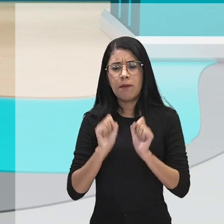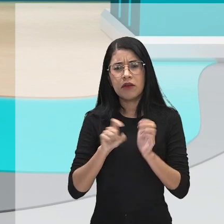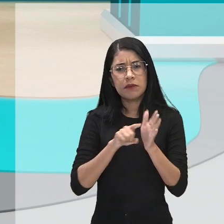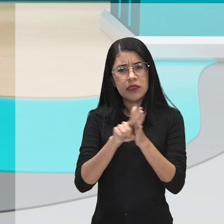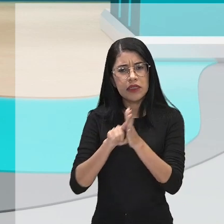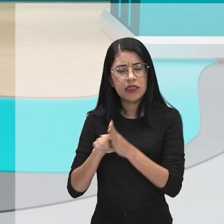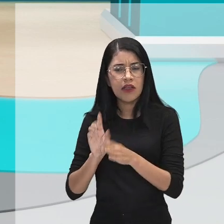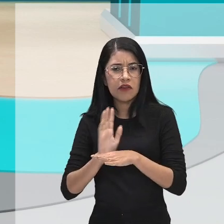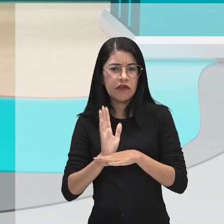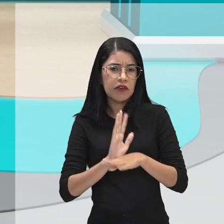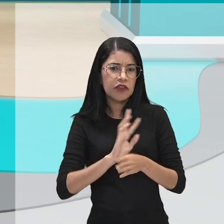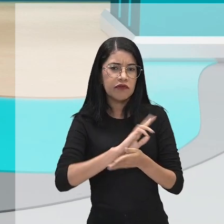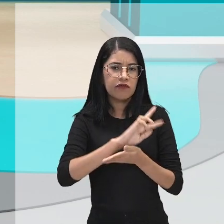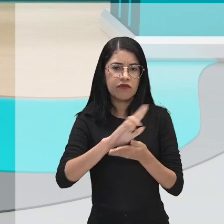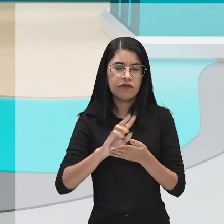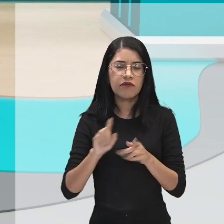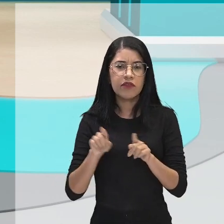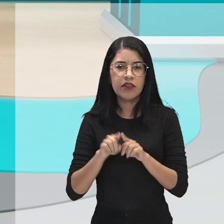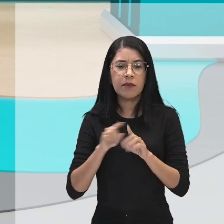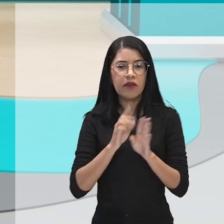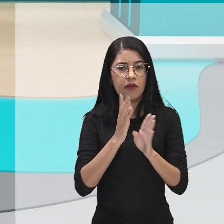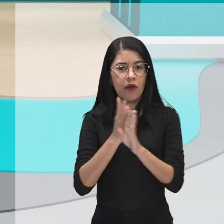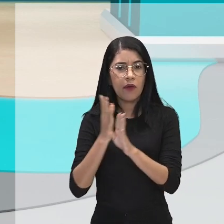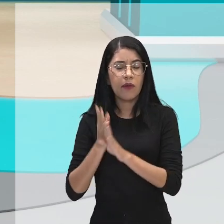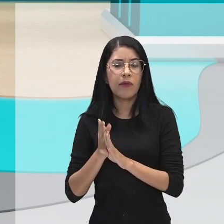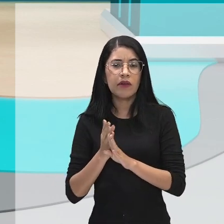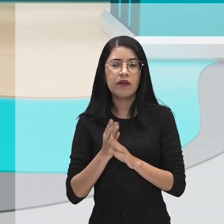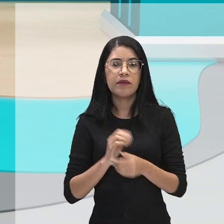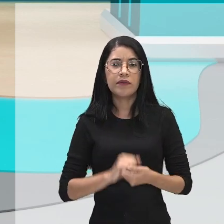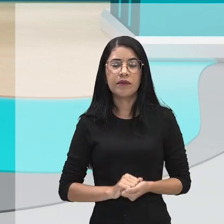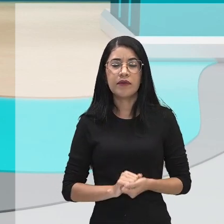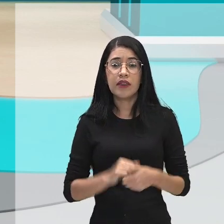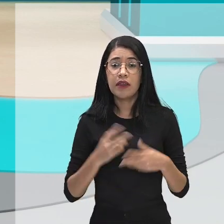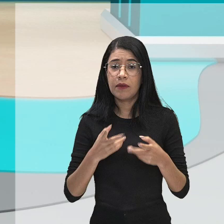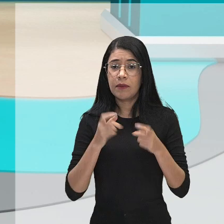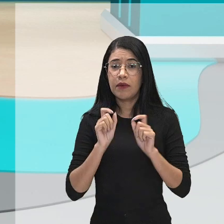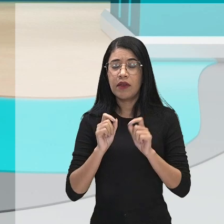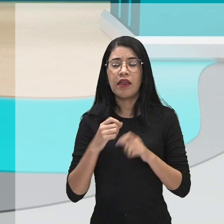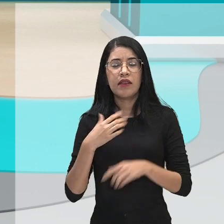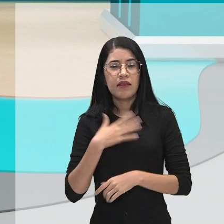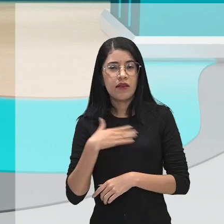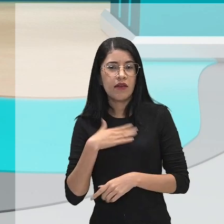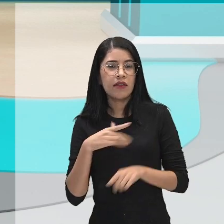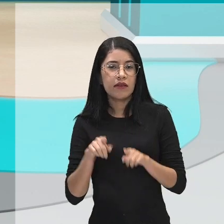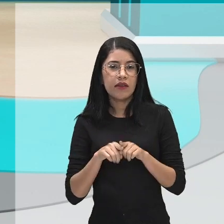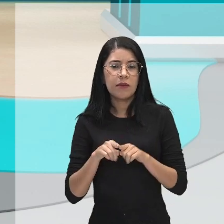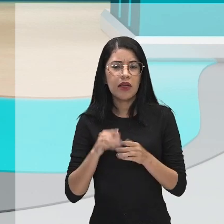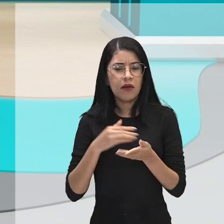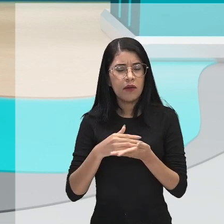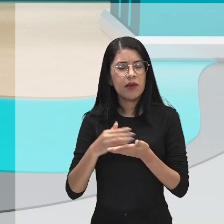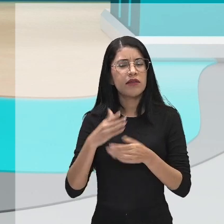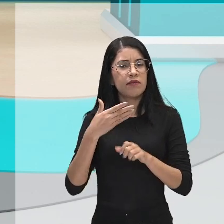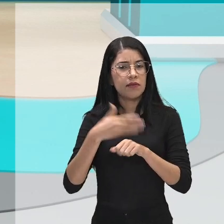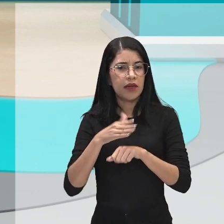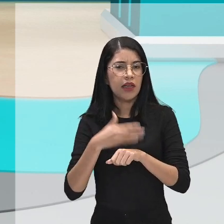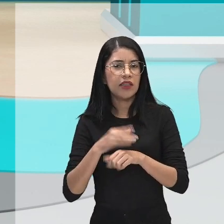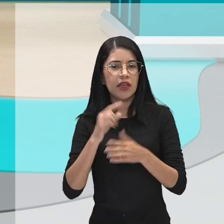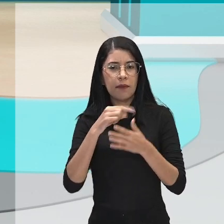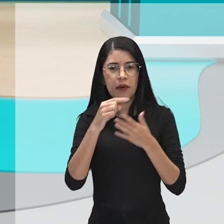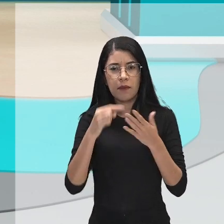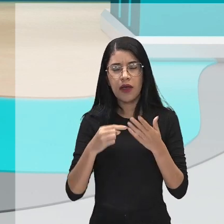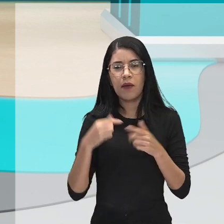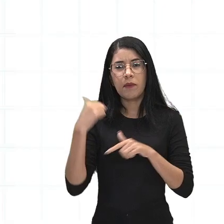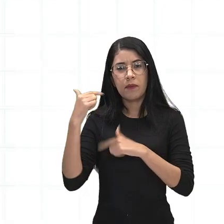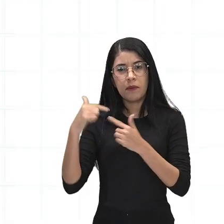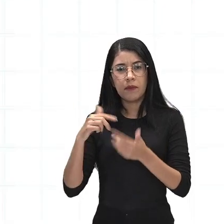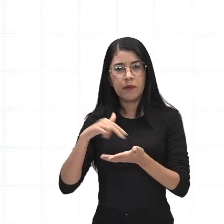vídeos sobre essa dança que vocês vão ver, tá bom? Então vocês vão gostar muito e quem sabe começar a praticar uma dessas danças